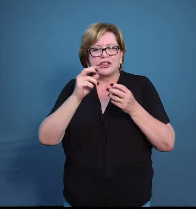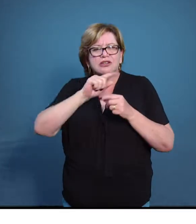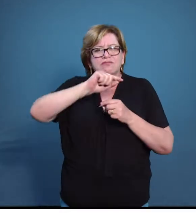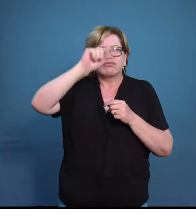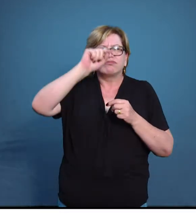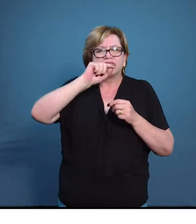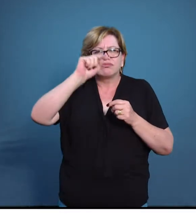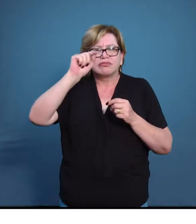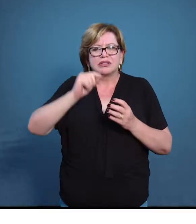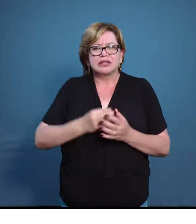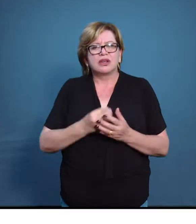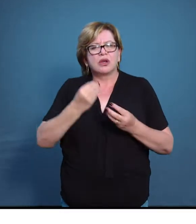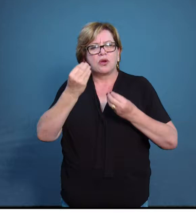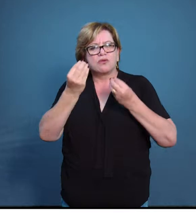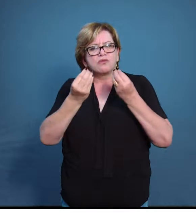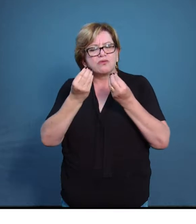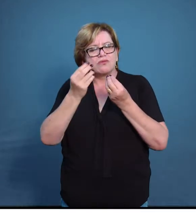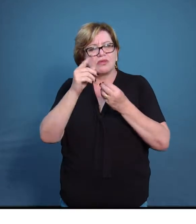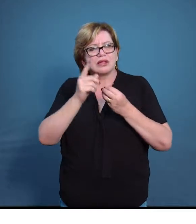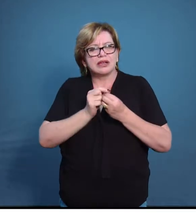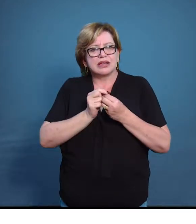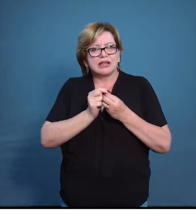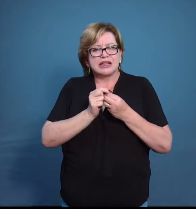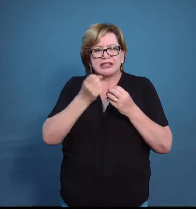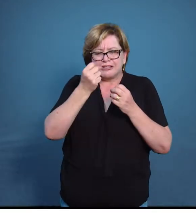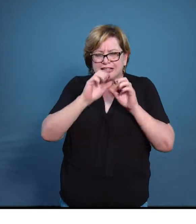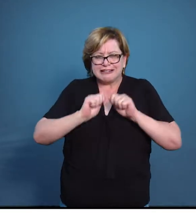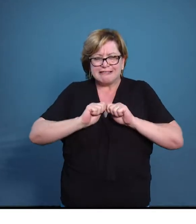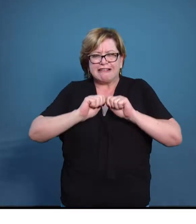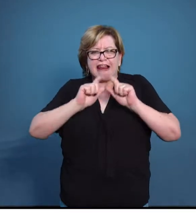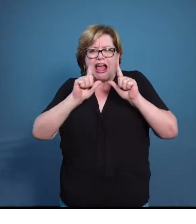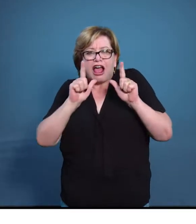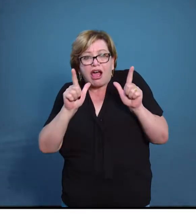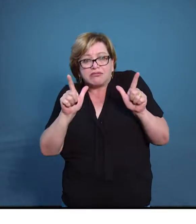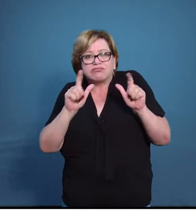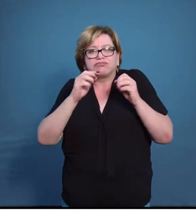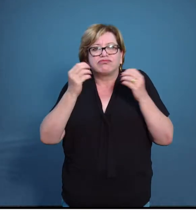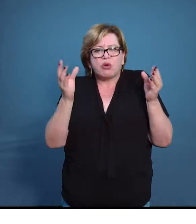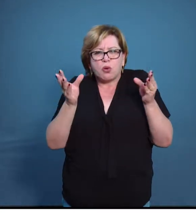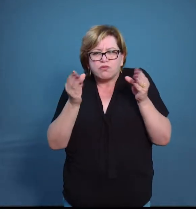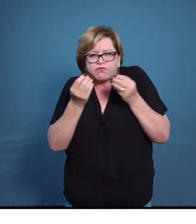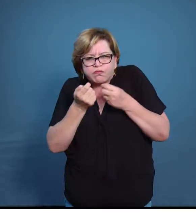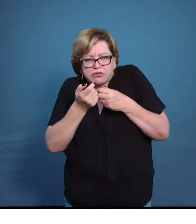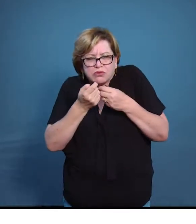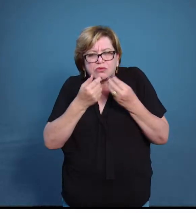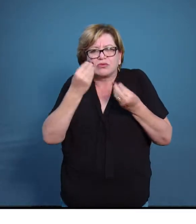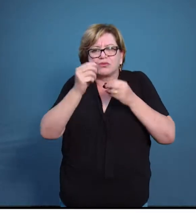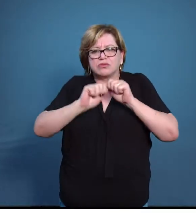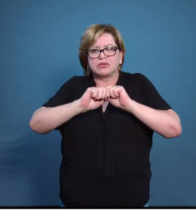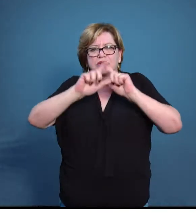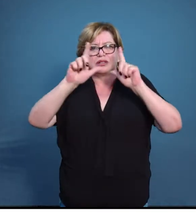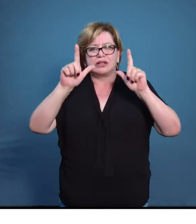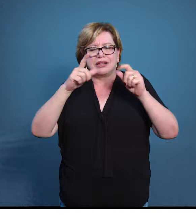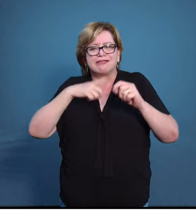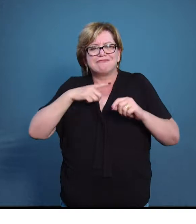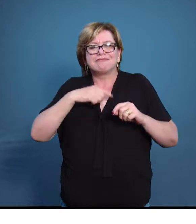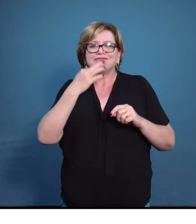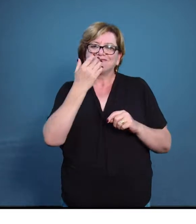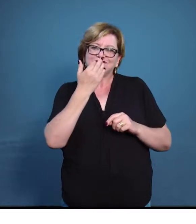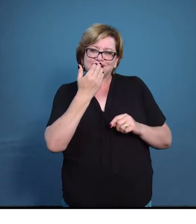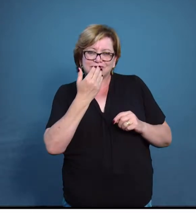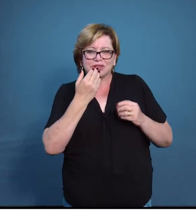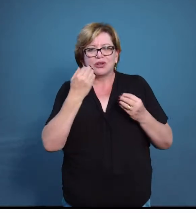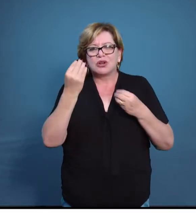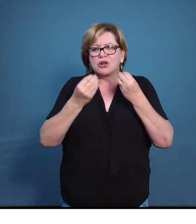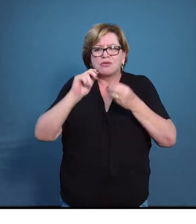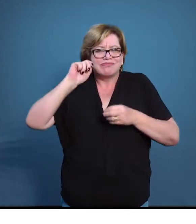linhas, como elas estão, se elas são bem definidas, pouco definidas, se elas possuem cores, se elas